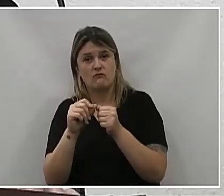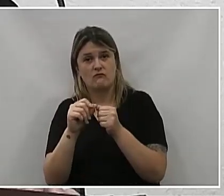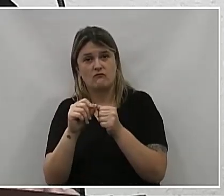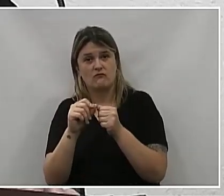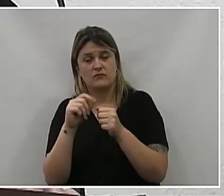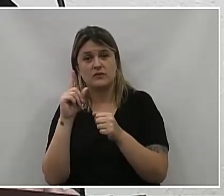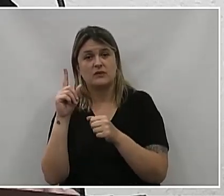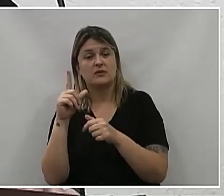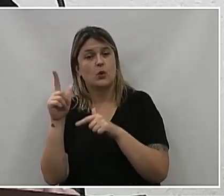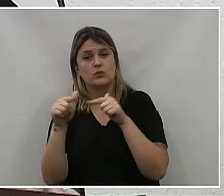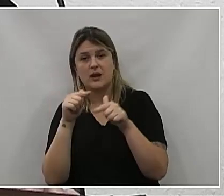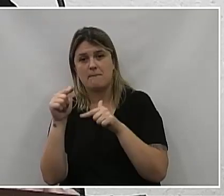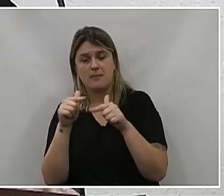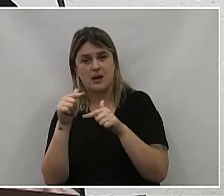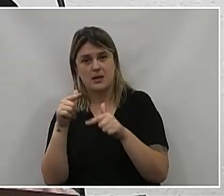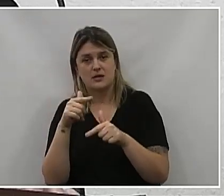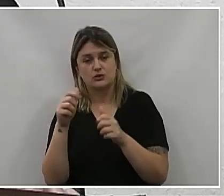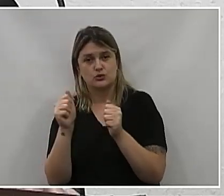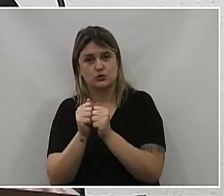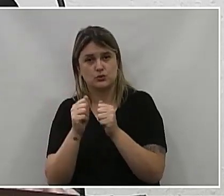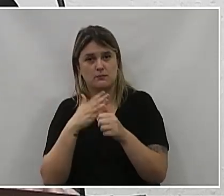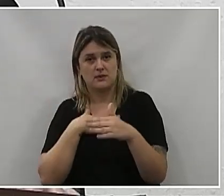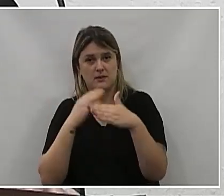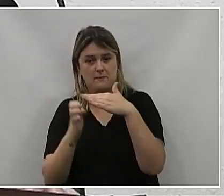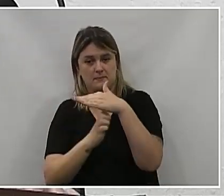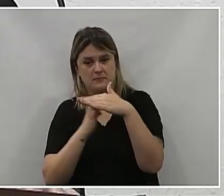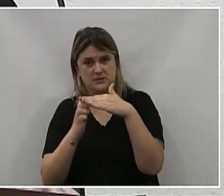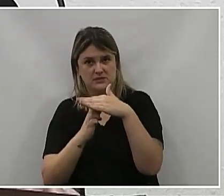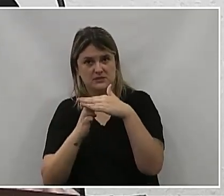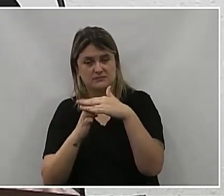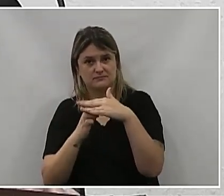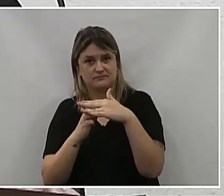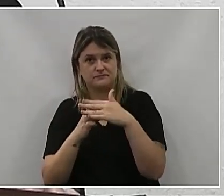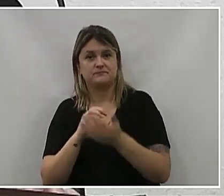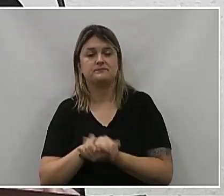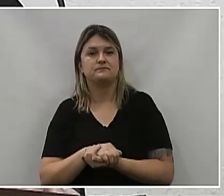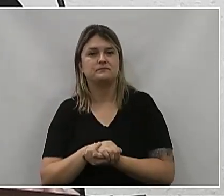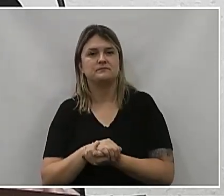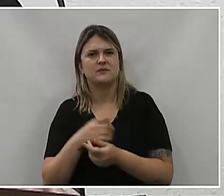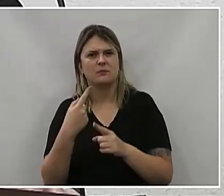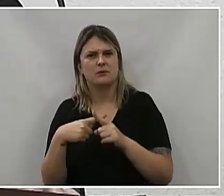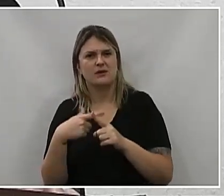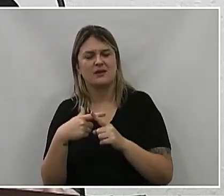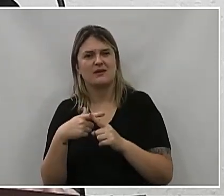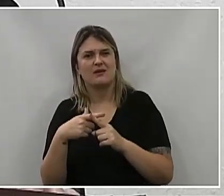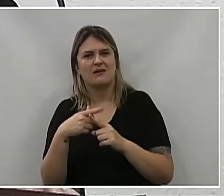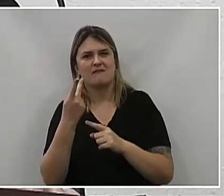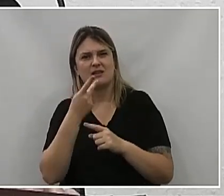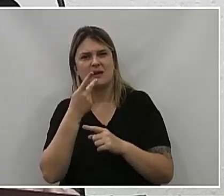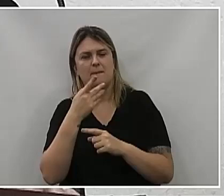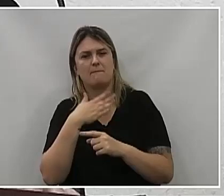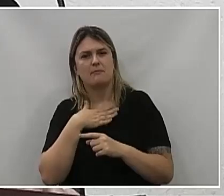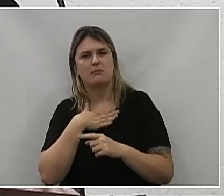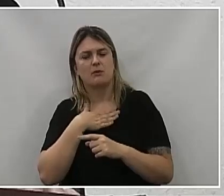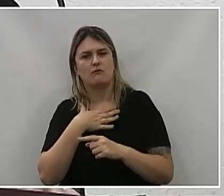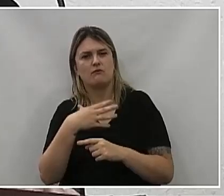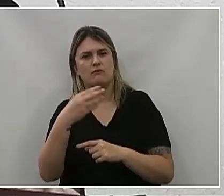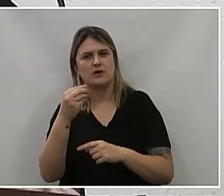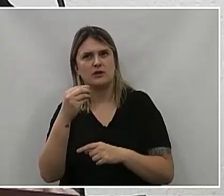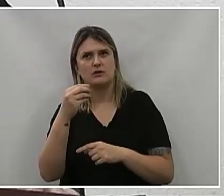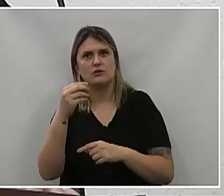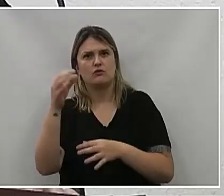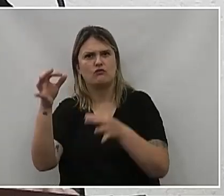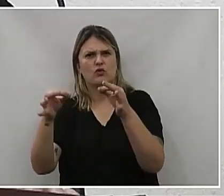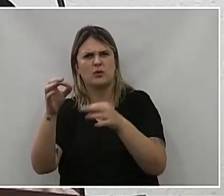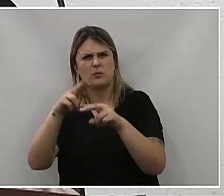minha empresa, que ele era meu sócio, eu tirei meu filho. Eles tiveram a capacidade de colocar o meu filho lá no fórum, por causa